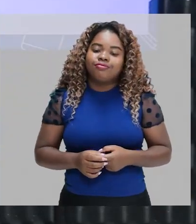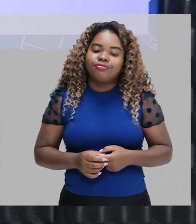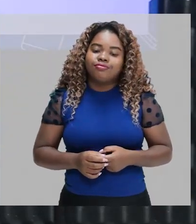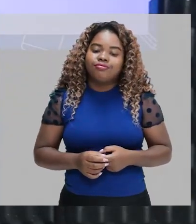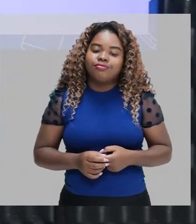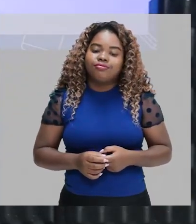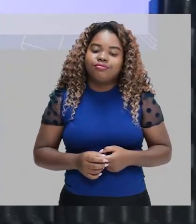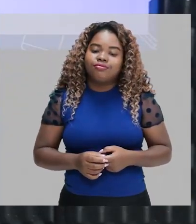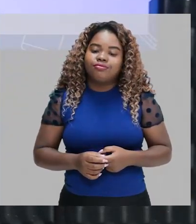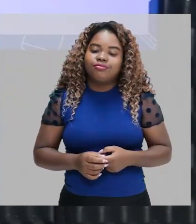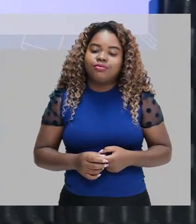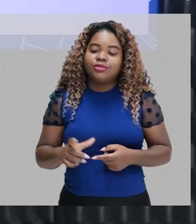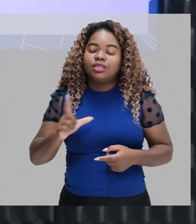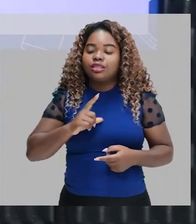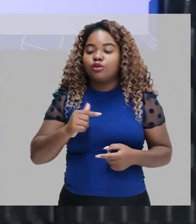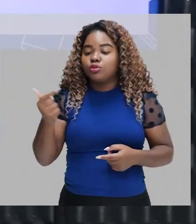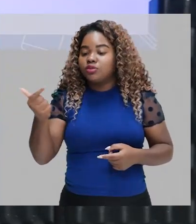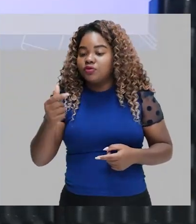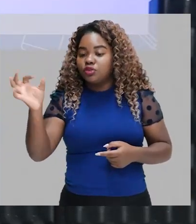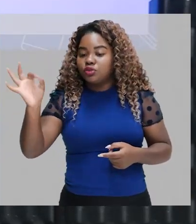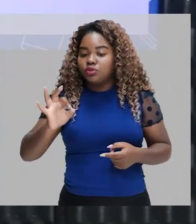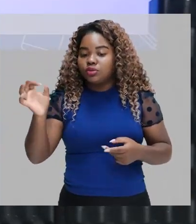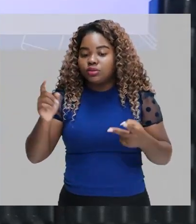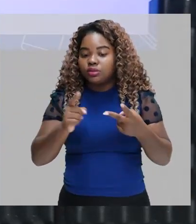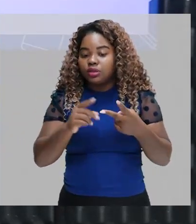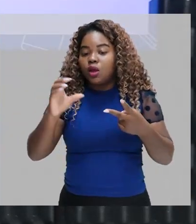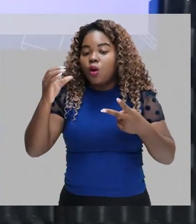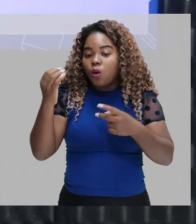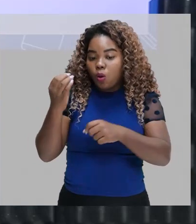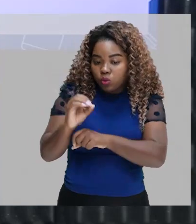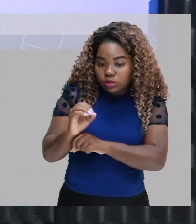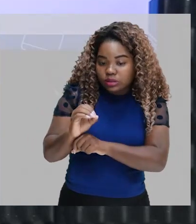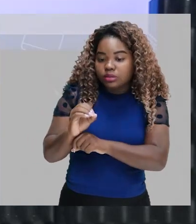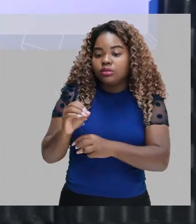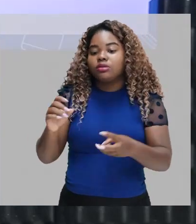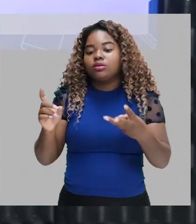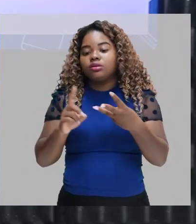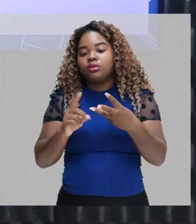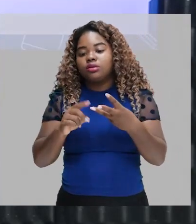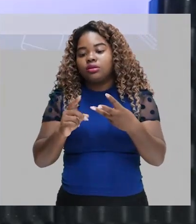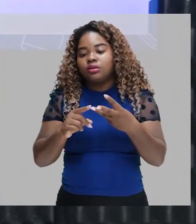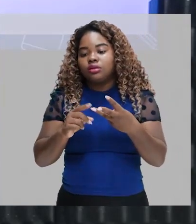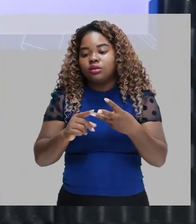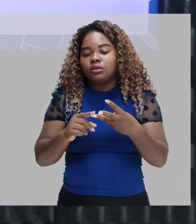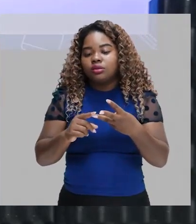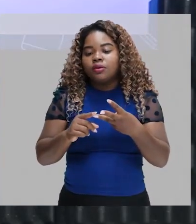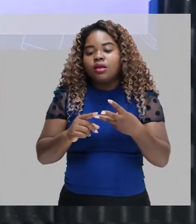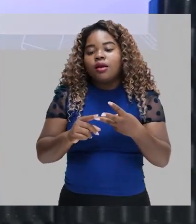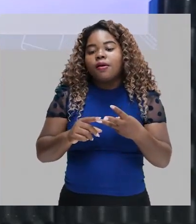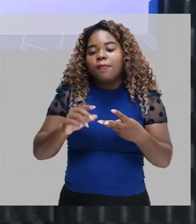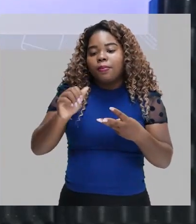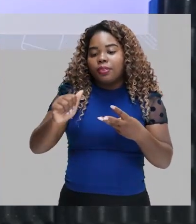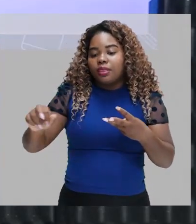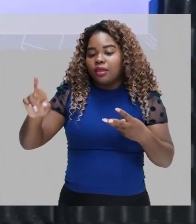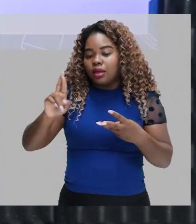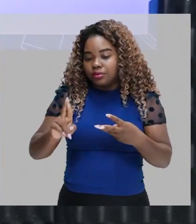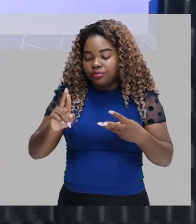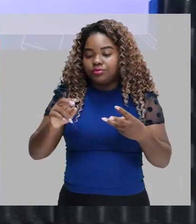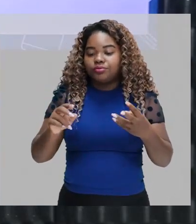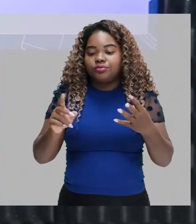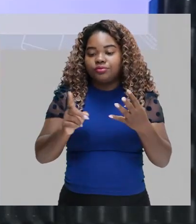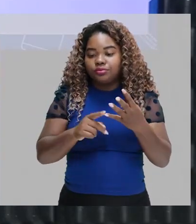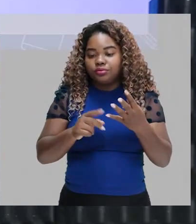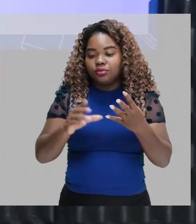Os outros 22% nós vamos ter gás oxigênio, argônio, gás carbônico, dióxido